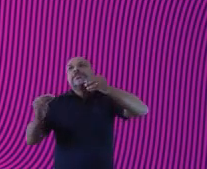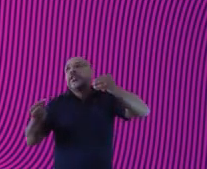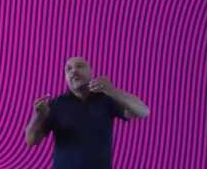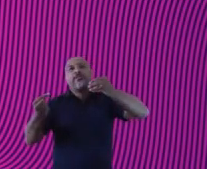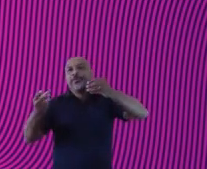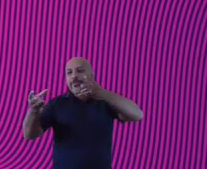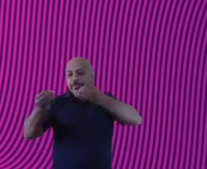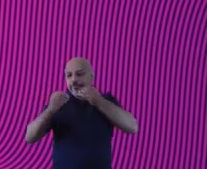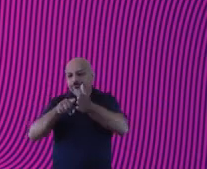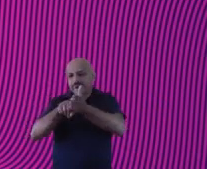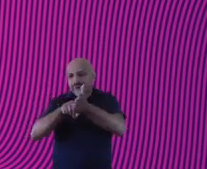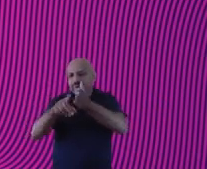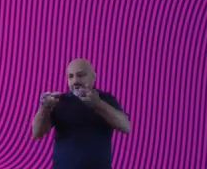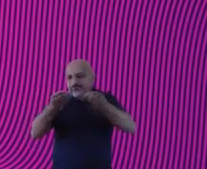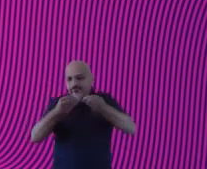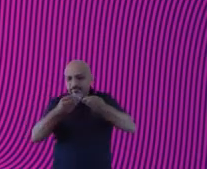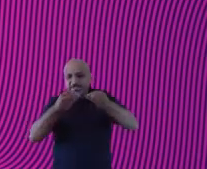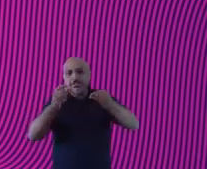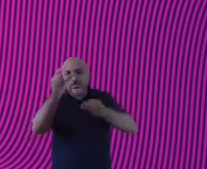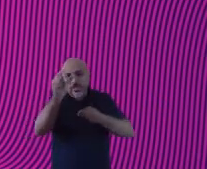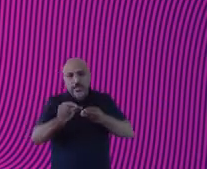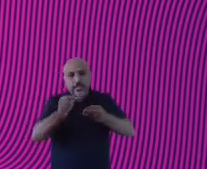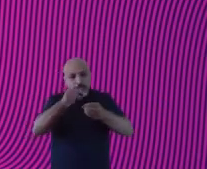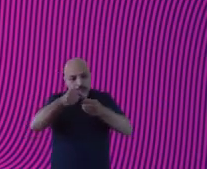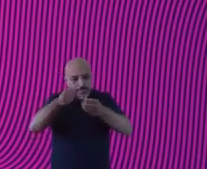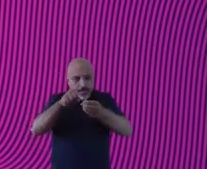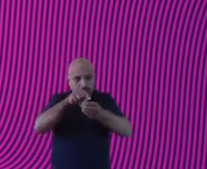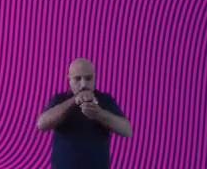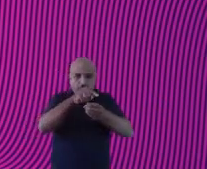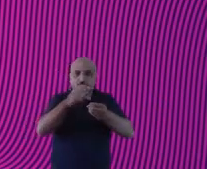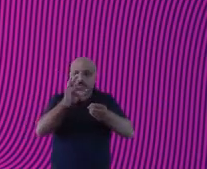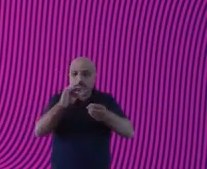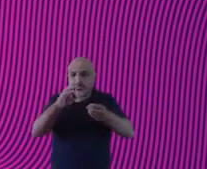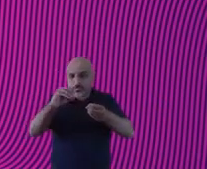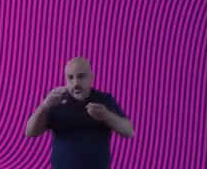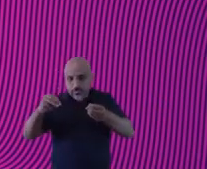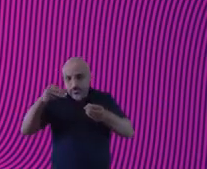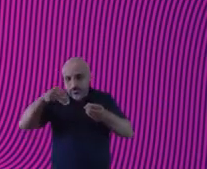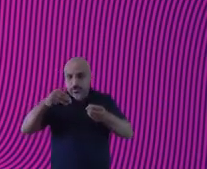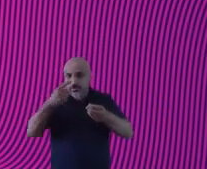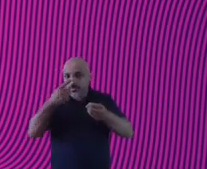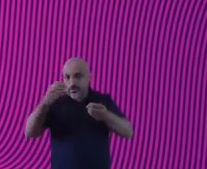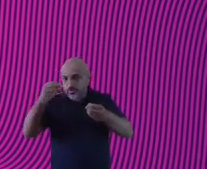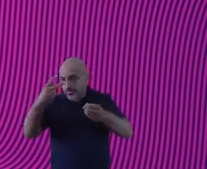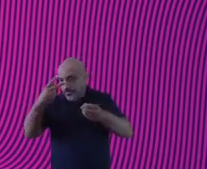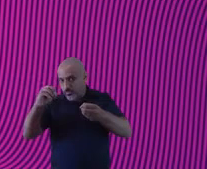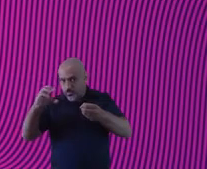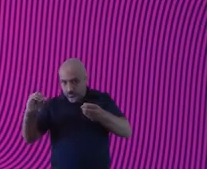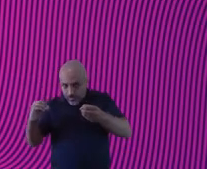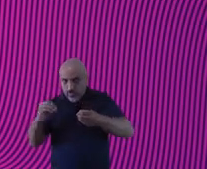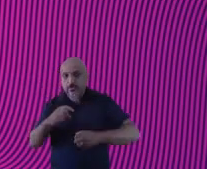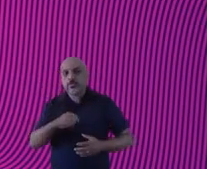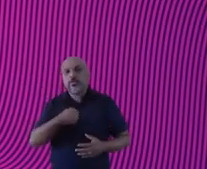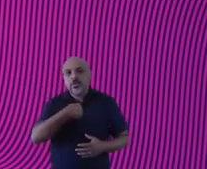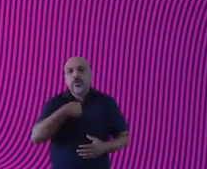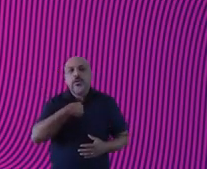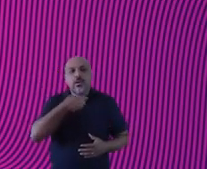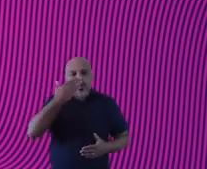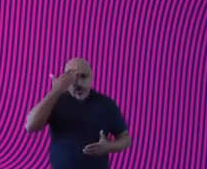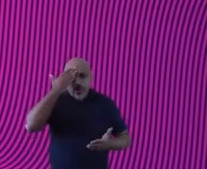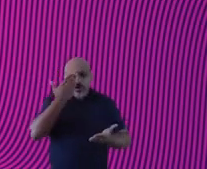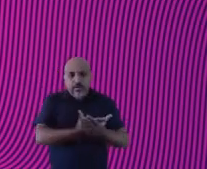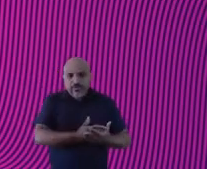né, de células-tronco, submetido ao MEL 200, teve, acredito que, muito